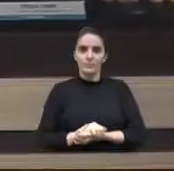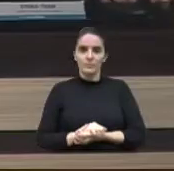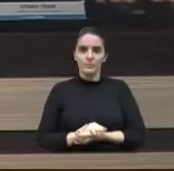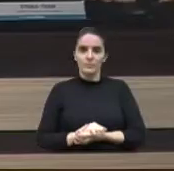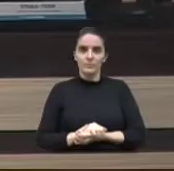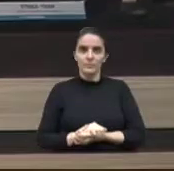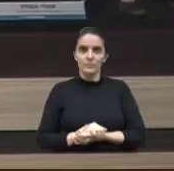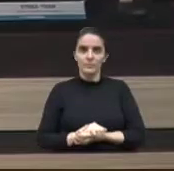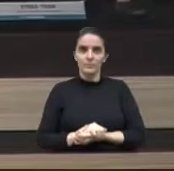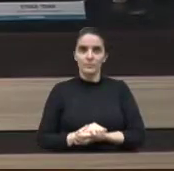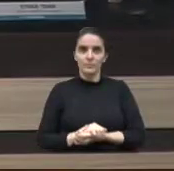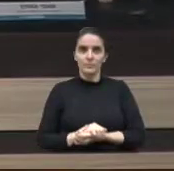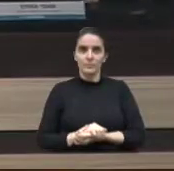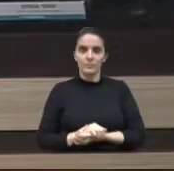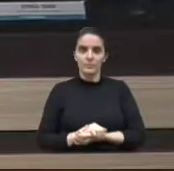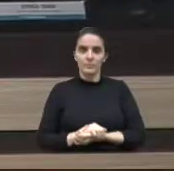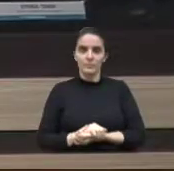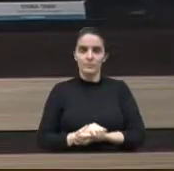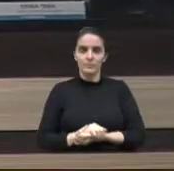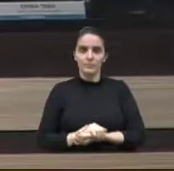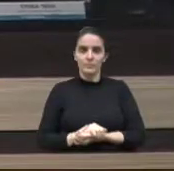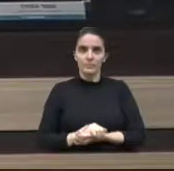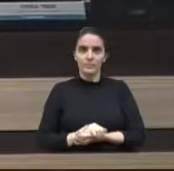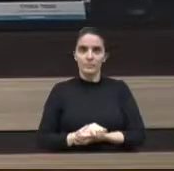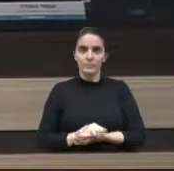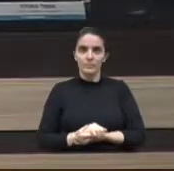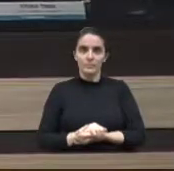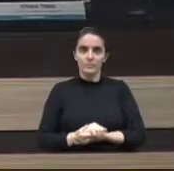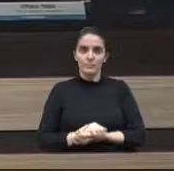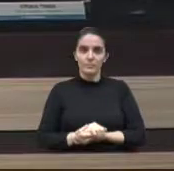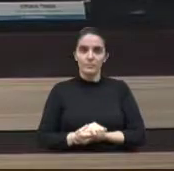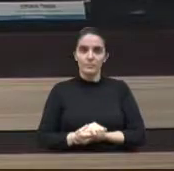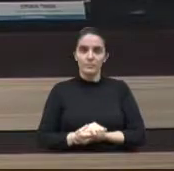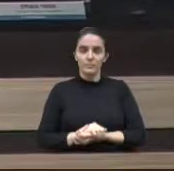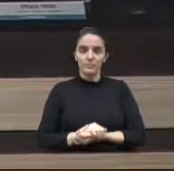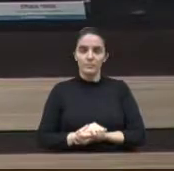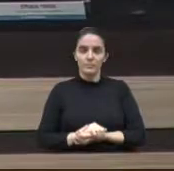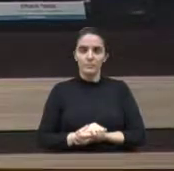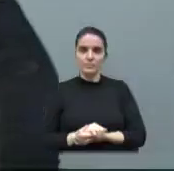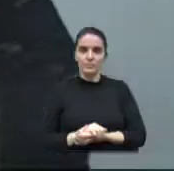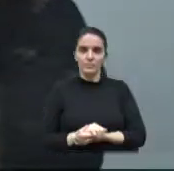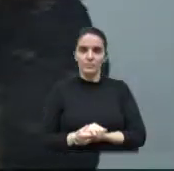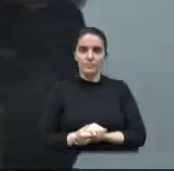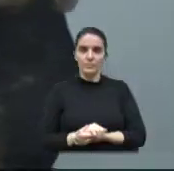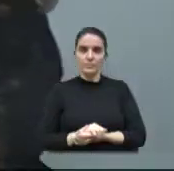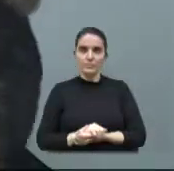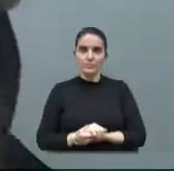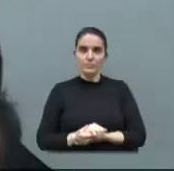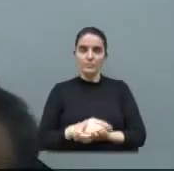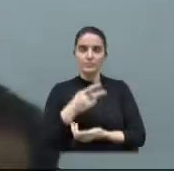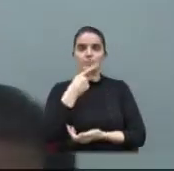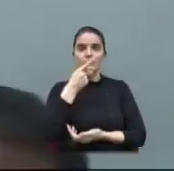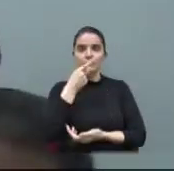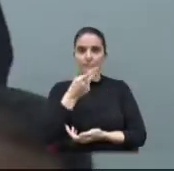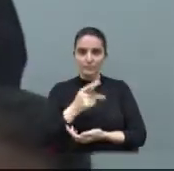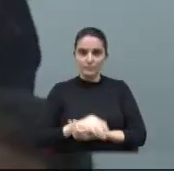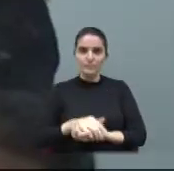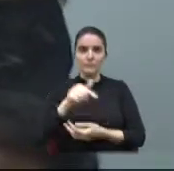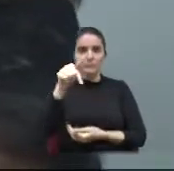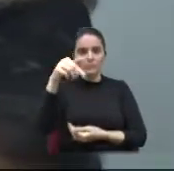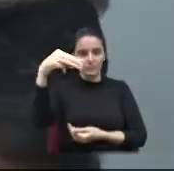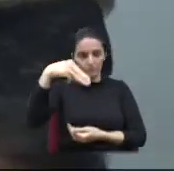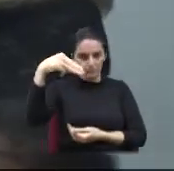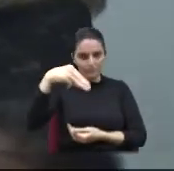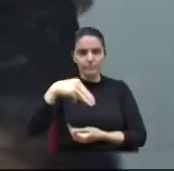Para o seu discurso. Tá. Então tá ótimo. Tá ótimo, tá ótimo. Então eu vou falar. Eu vou falar meus 7 minutos, então.